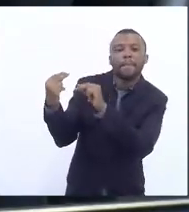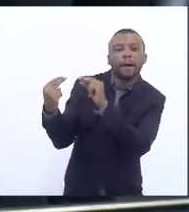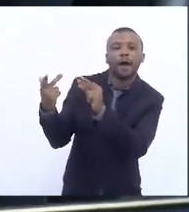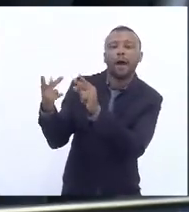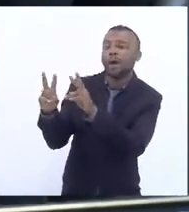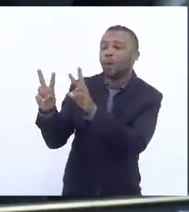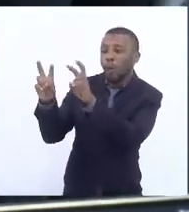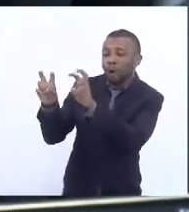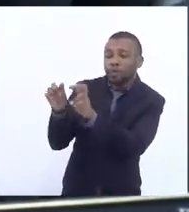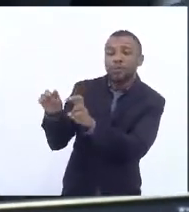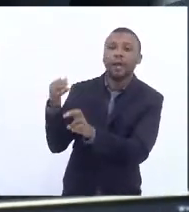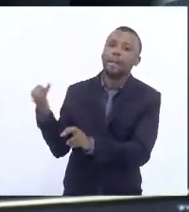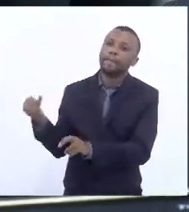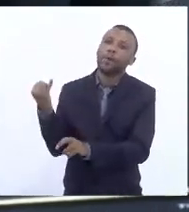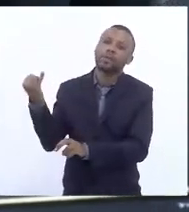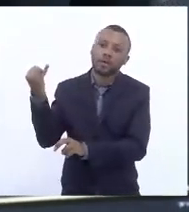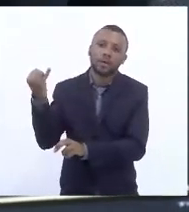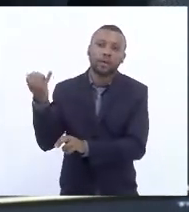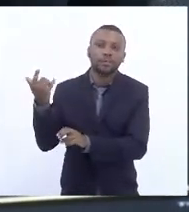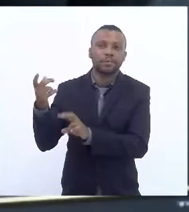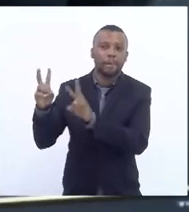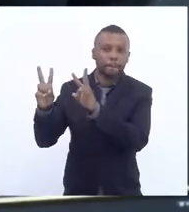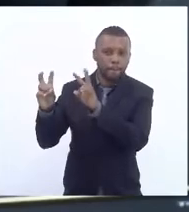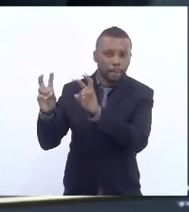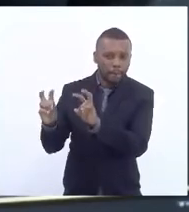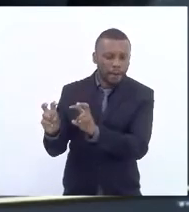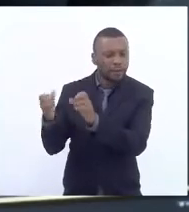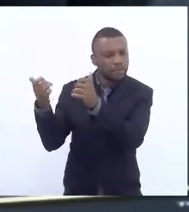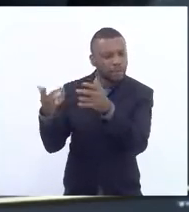muito importante, tratando